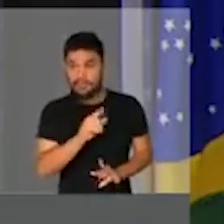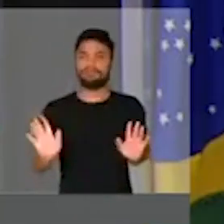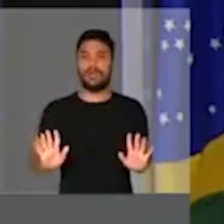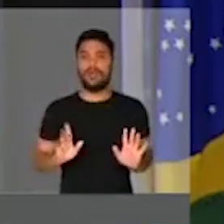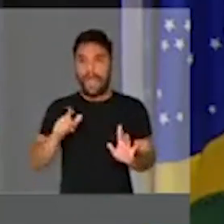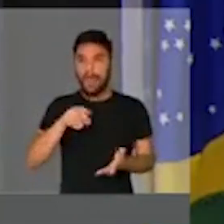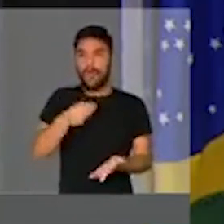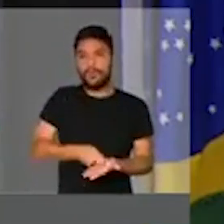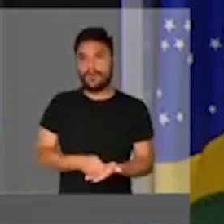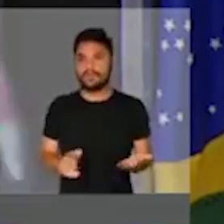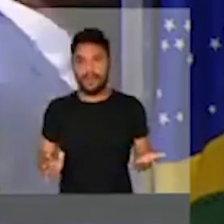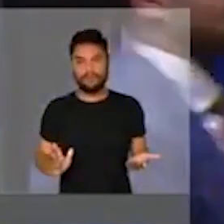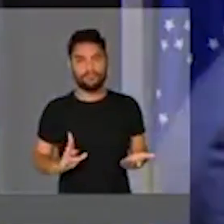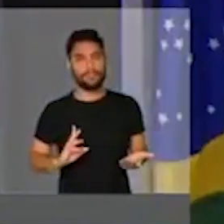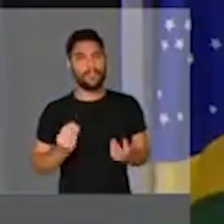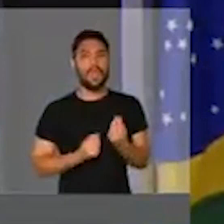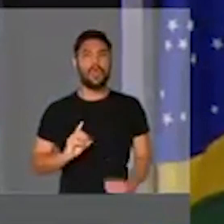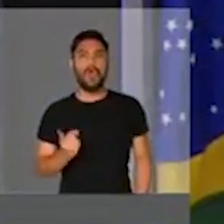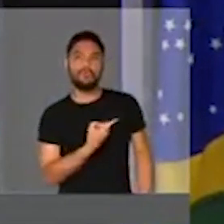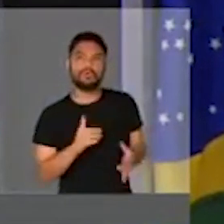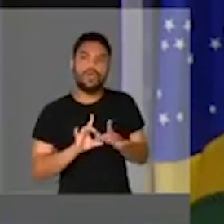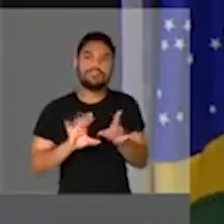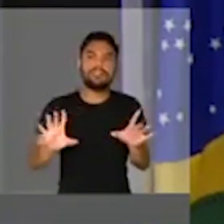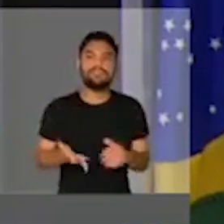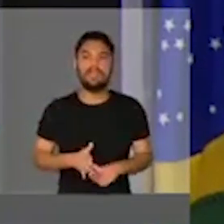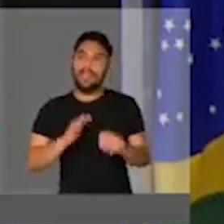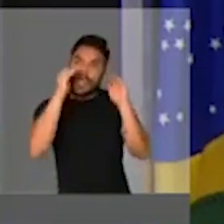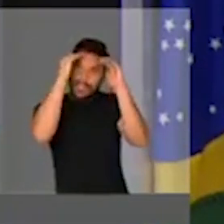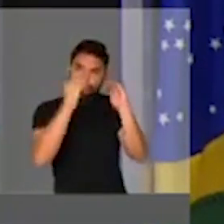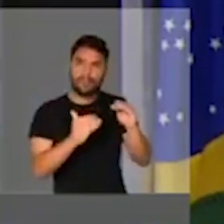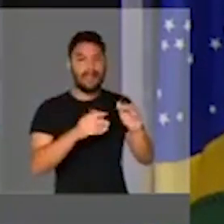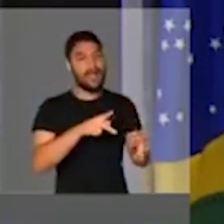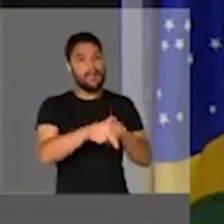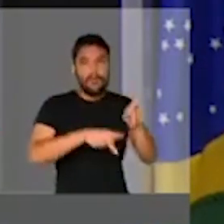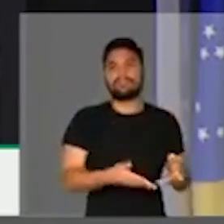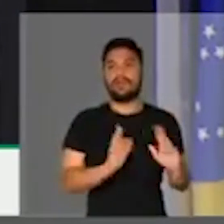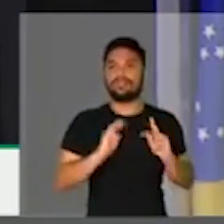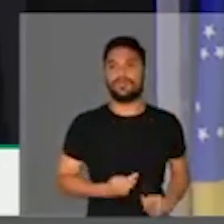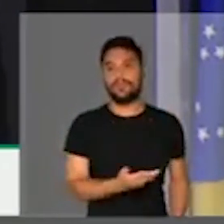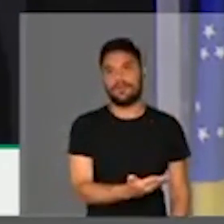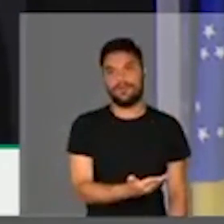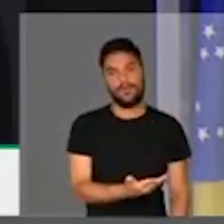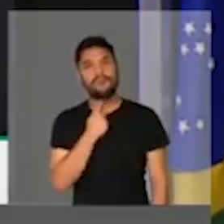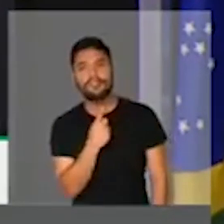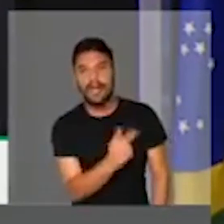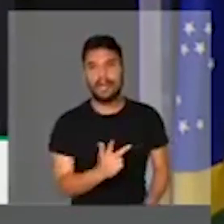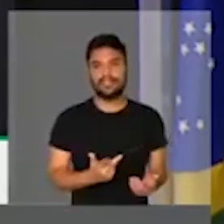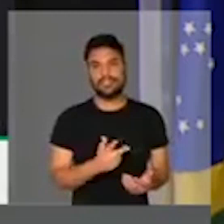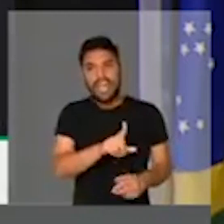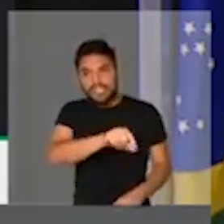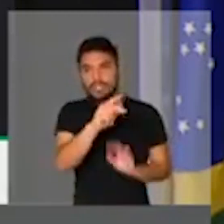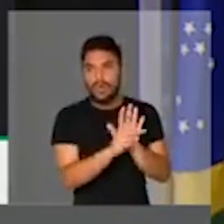Nós só seremos verdadeiramente livres quando passarmos a respeitar a menor minoria da terra, que é o indivíduo. Respeitar seus desejos,